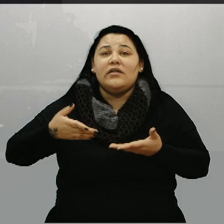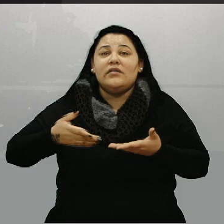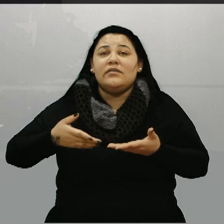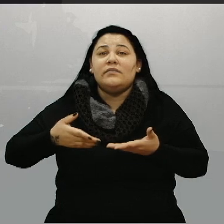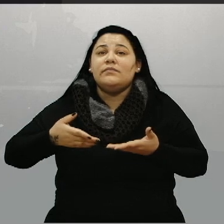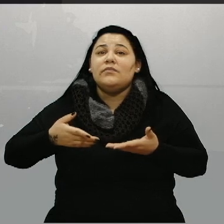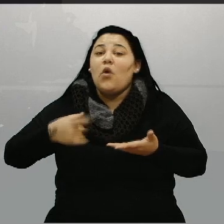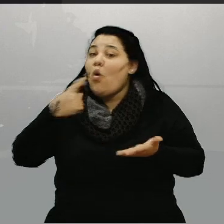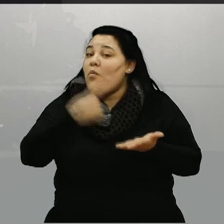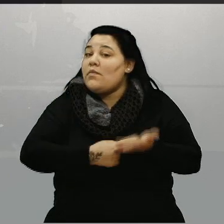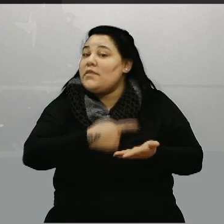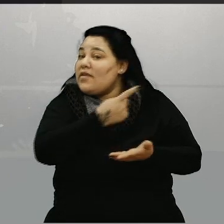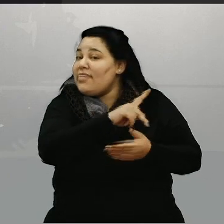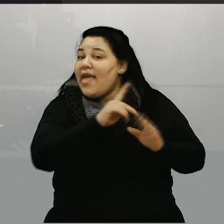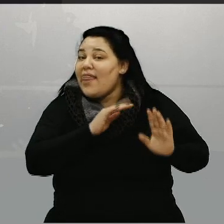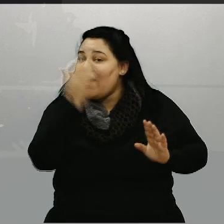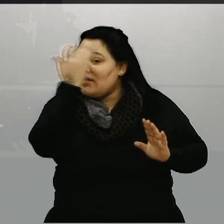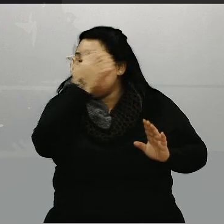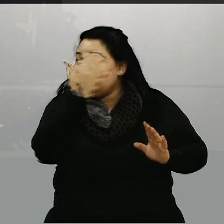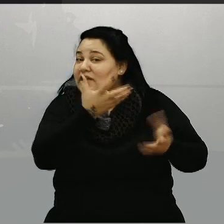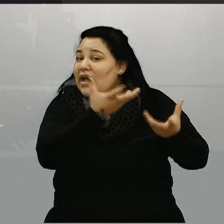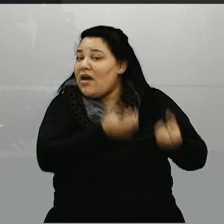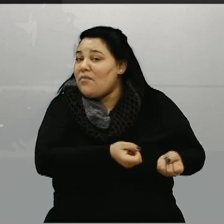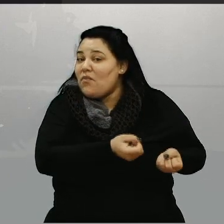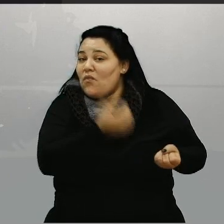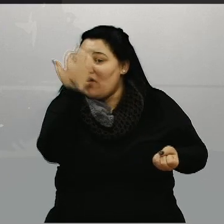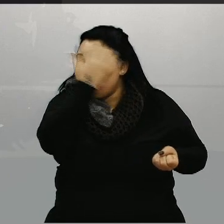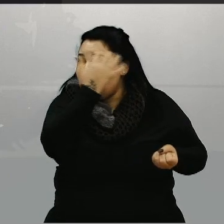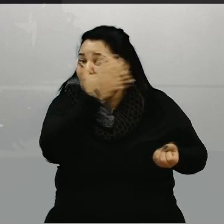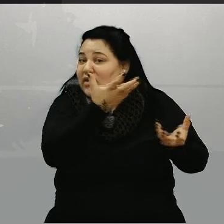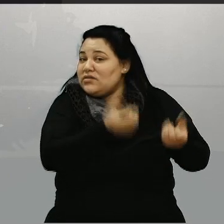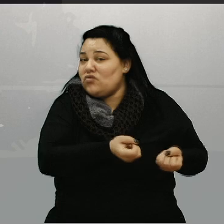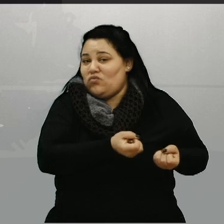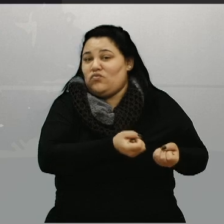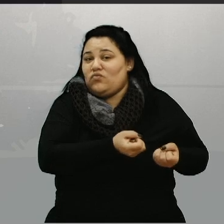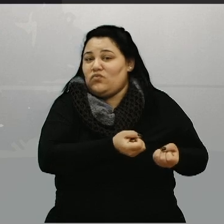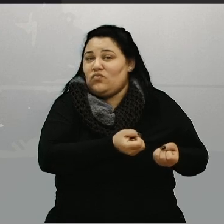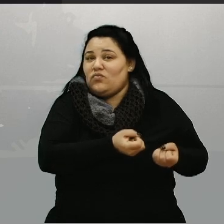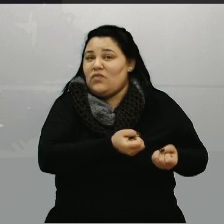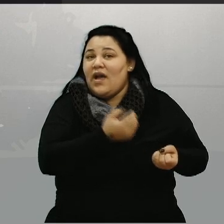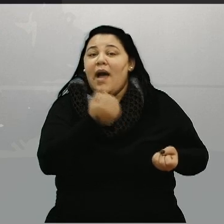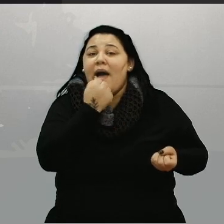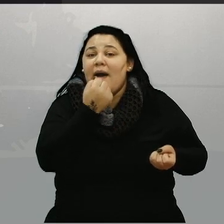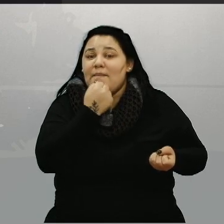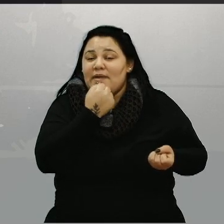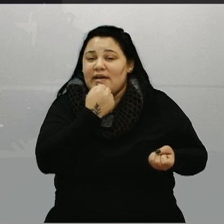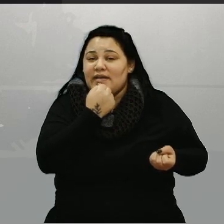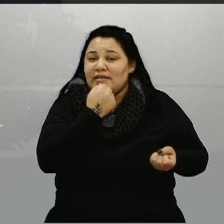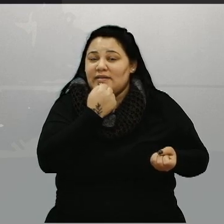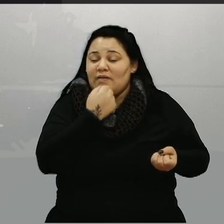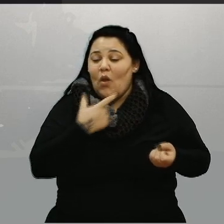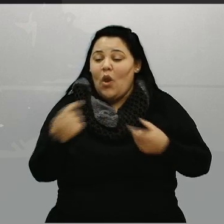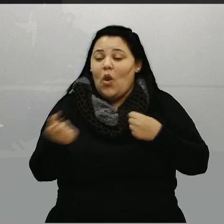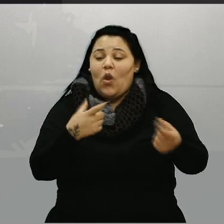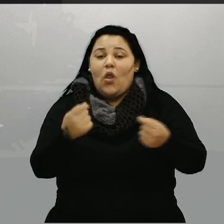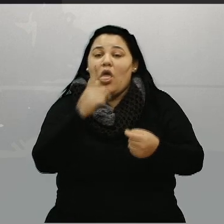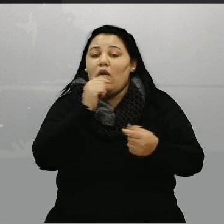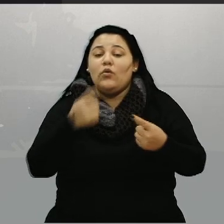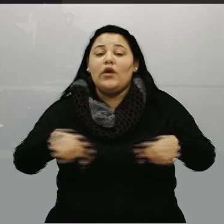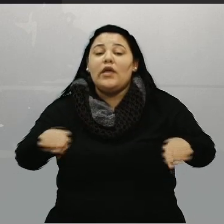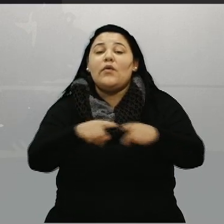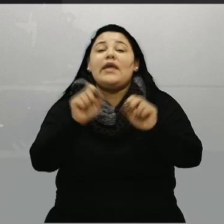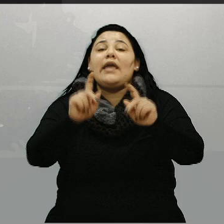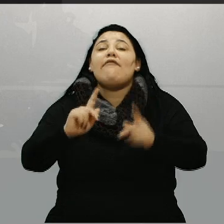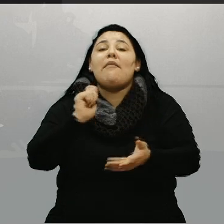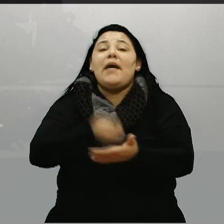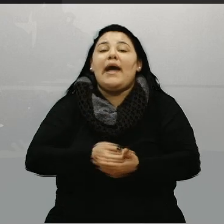porque foi ele que recebeu, foi ele que agora assumiu. Aí as pedras foram tudo embora do rio lá, e quem que vai pagar tudo?